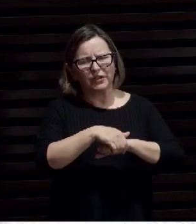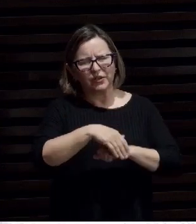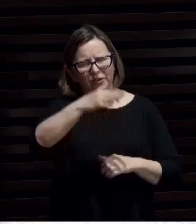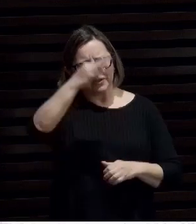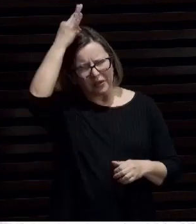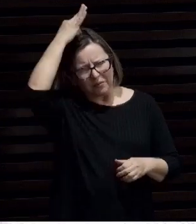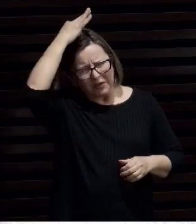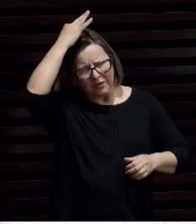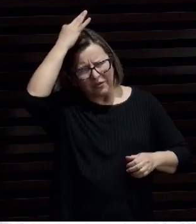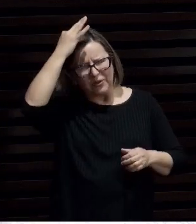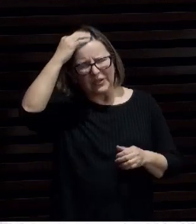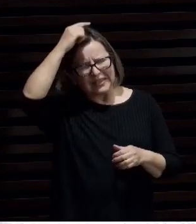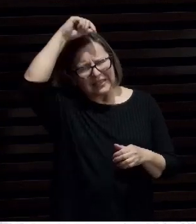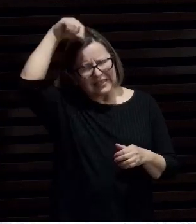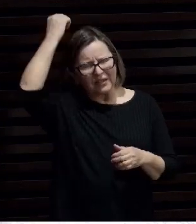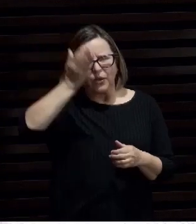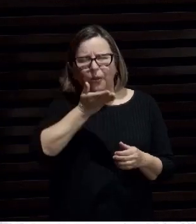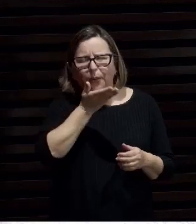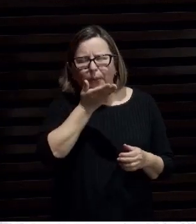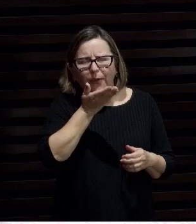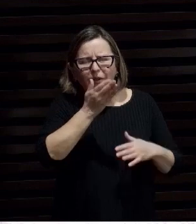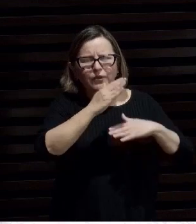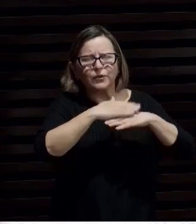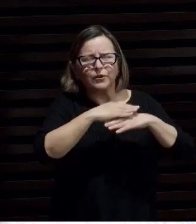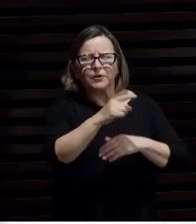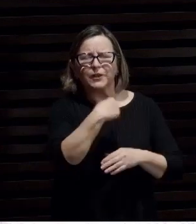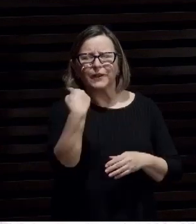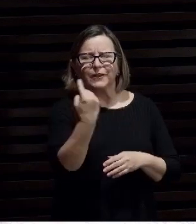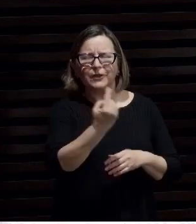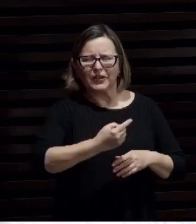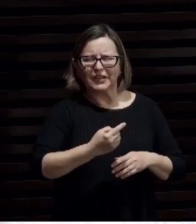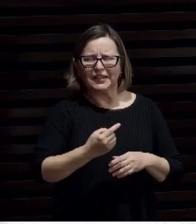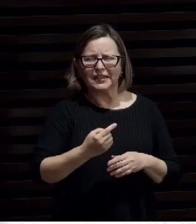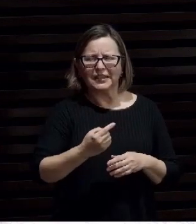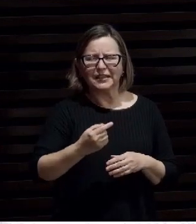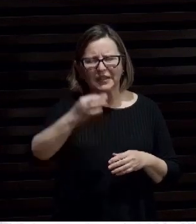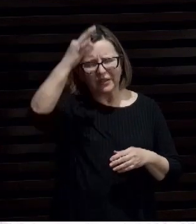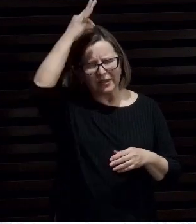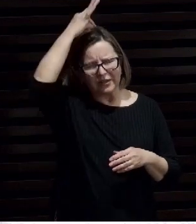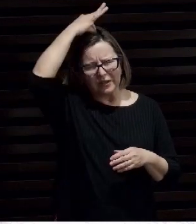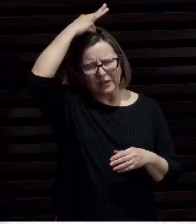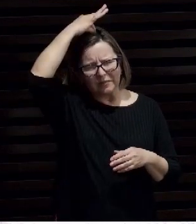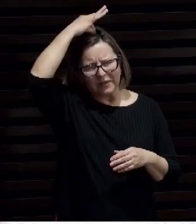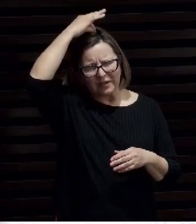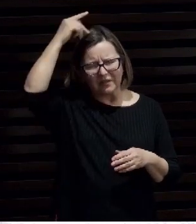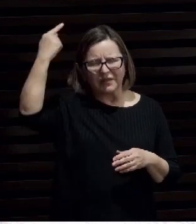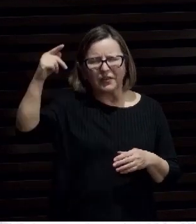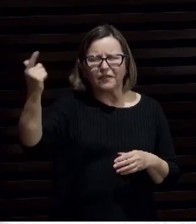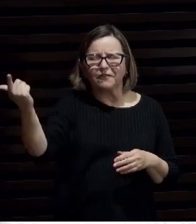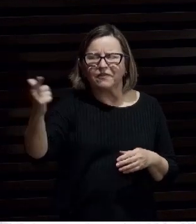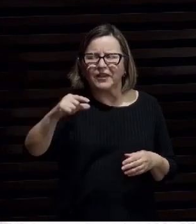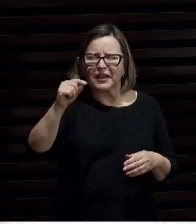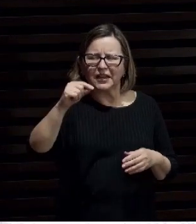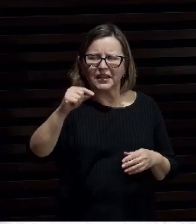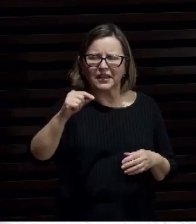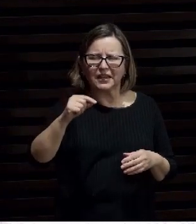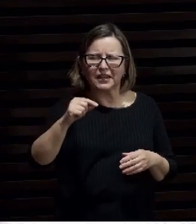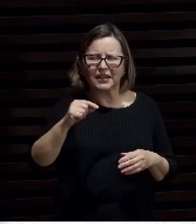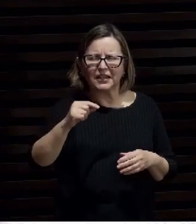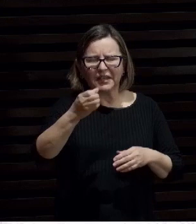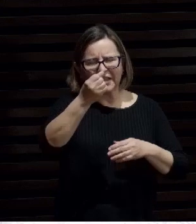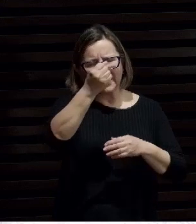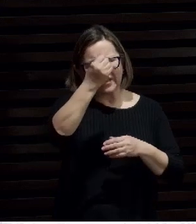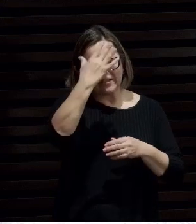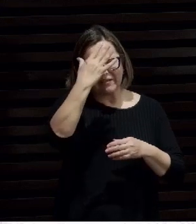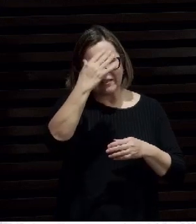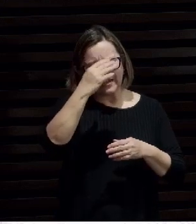esta assembleia. Que Ele venha nesta congregação falar individualmente com cada